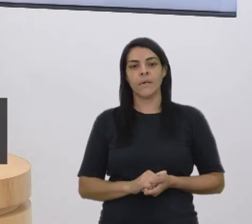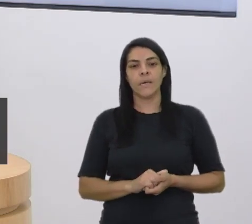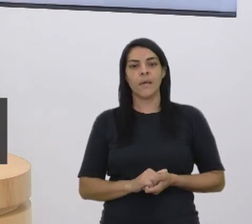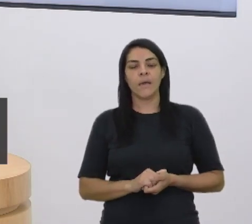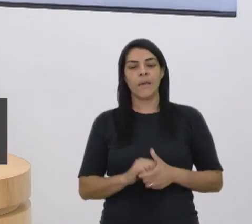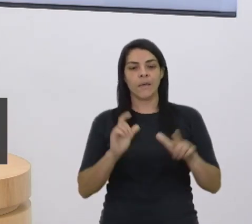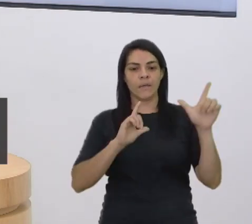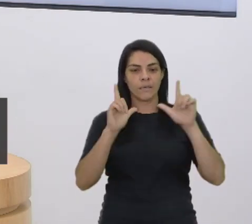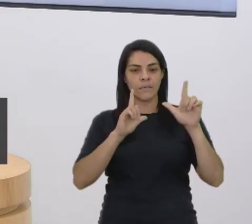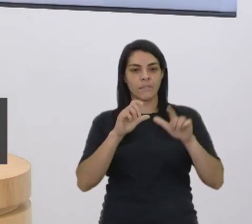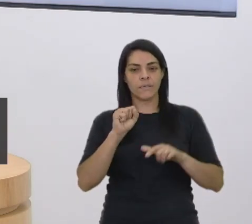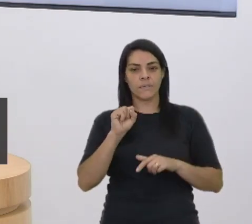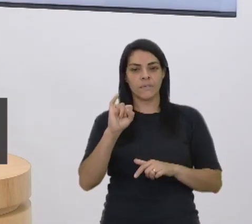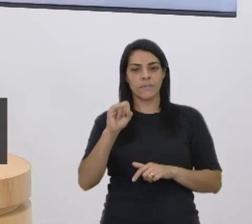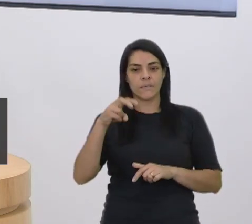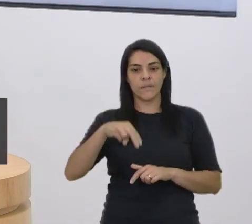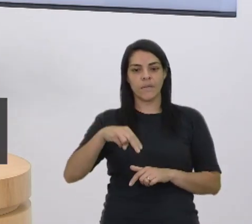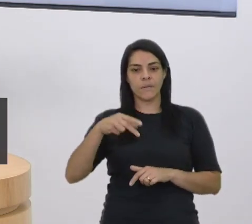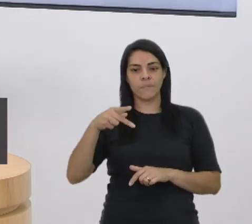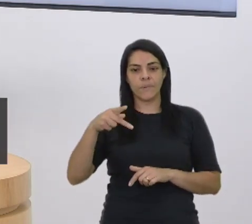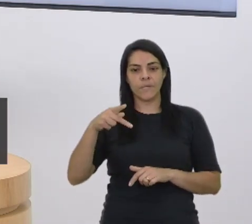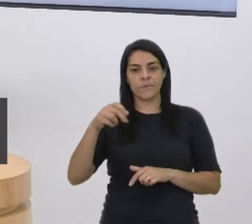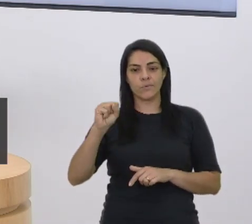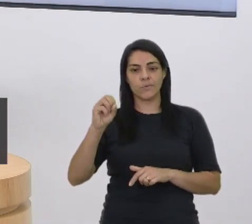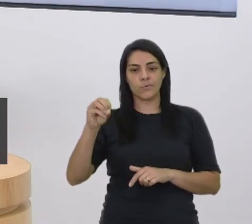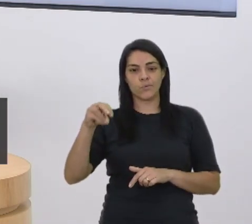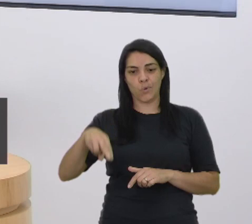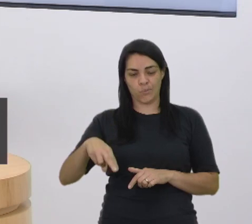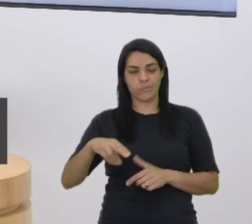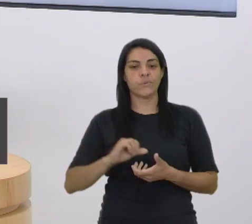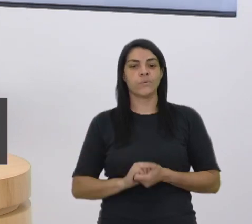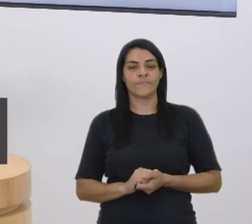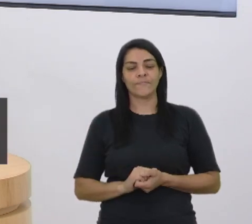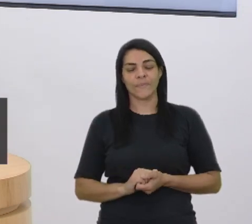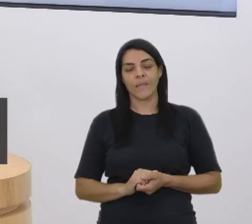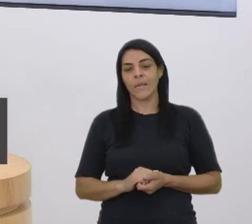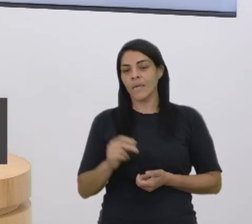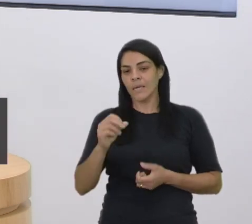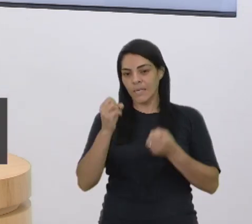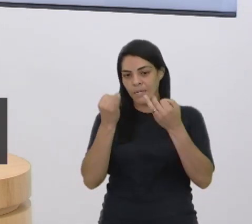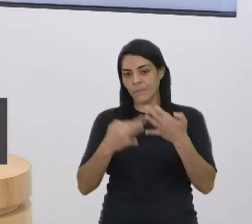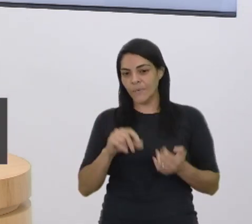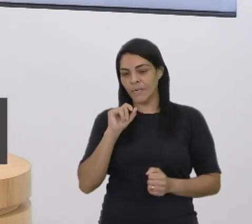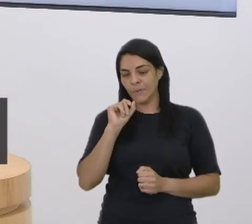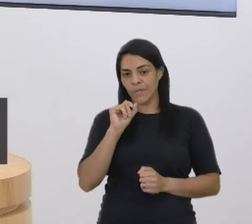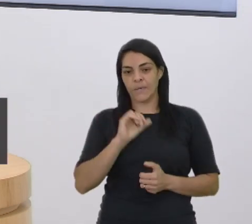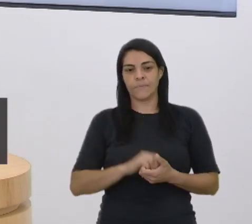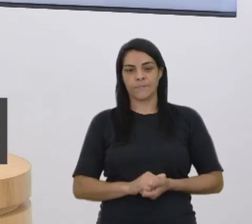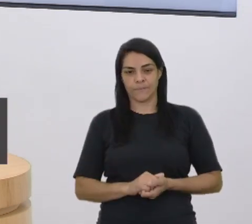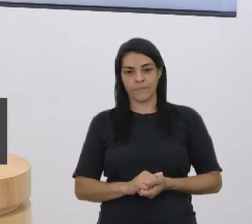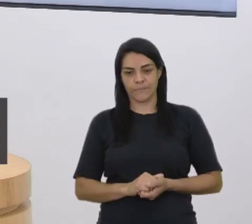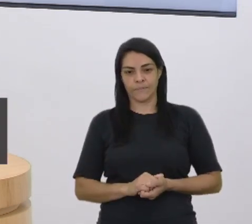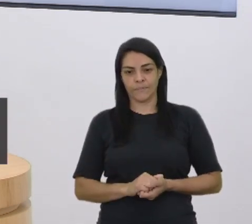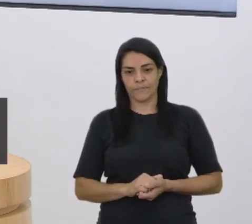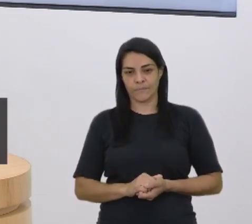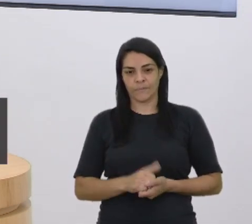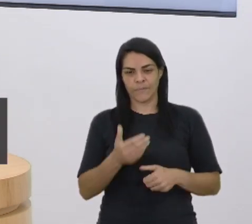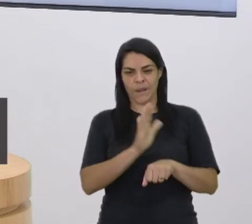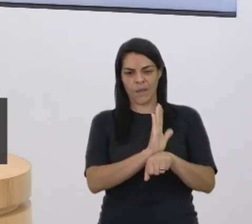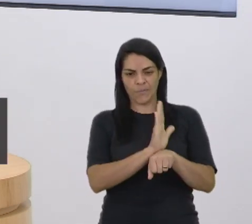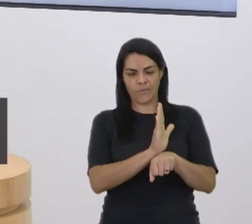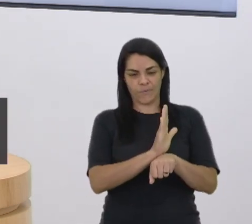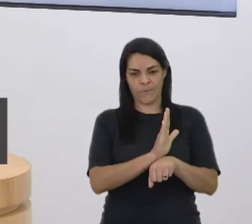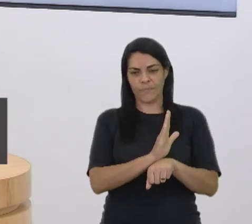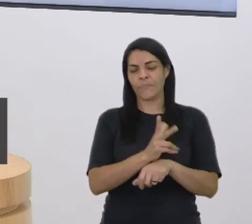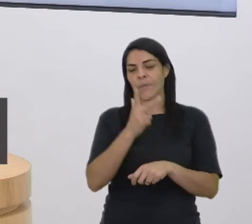a classificação dos Simpsons, então eu não estou indicando nada. Não estou indicando. Tem um episódio, eu acho que é dos Simpsons,